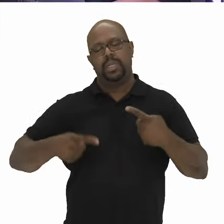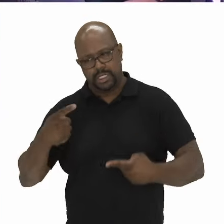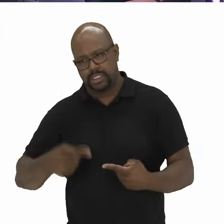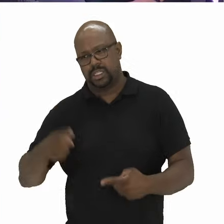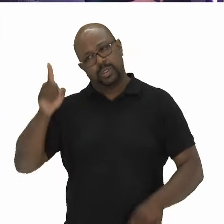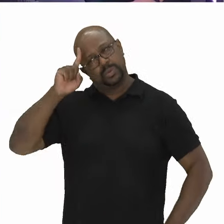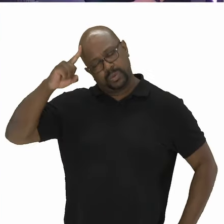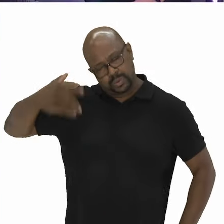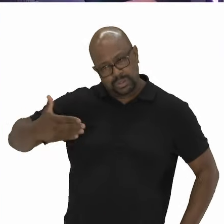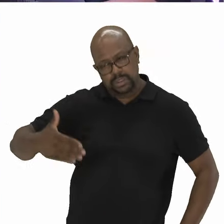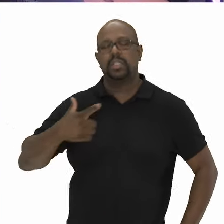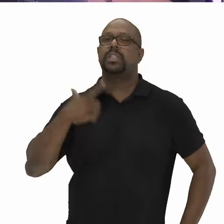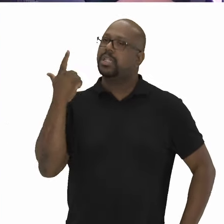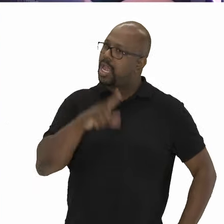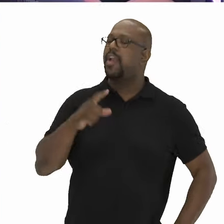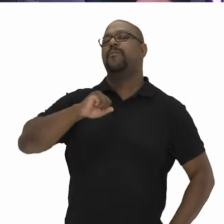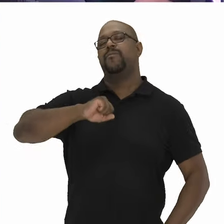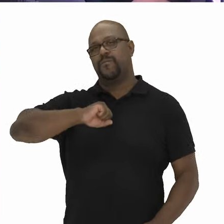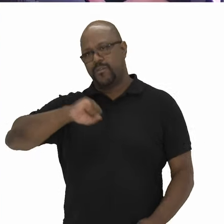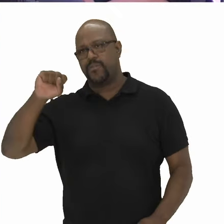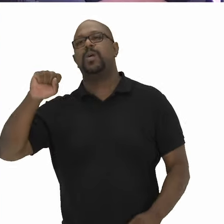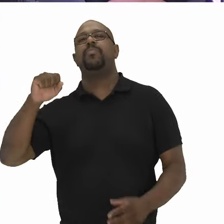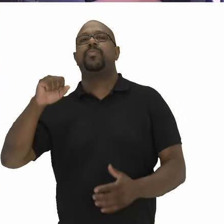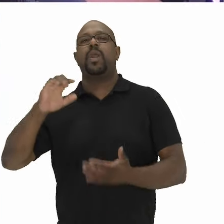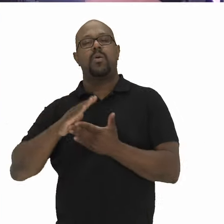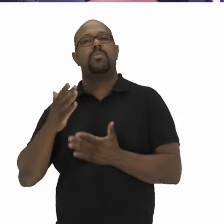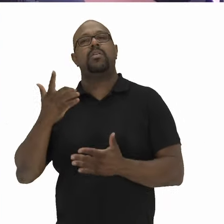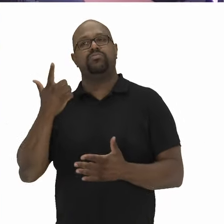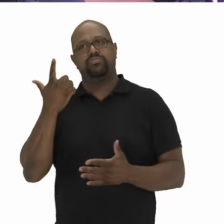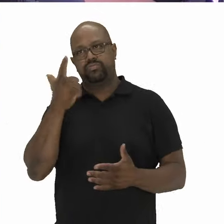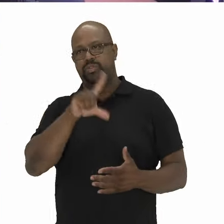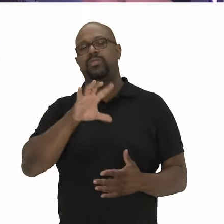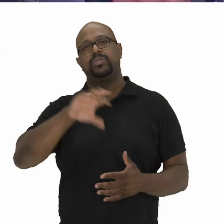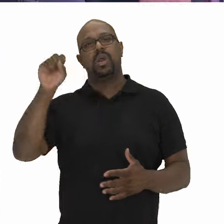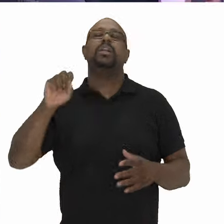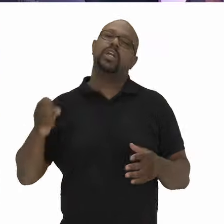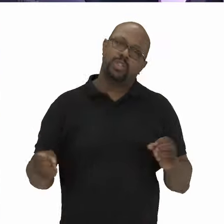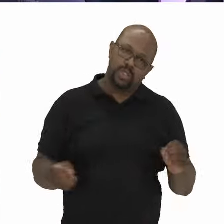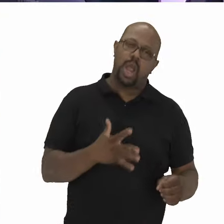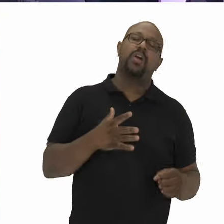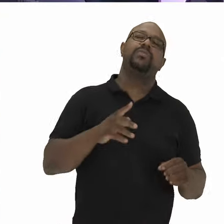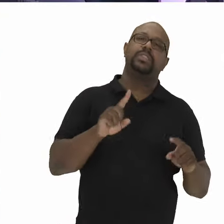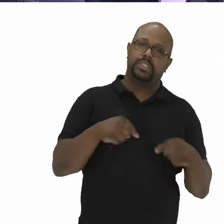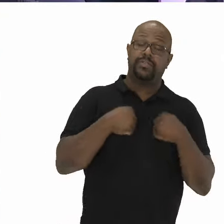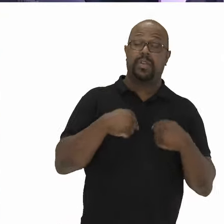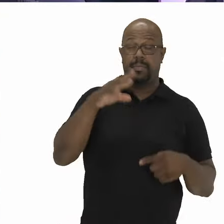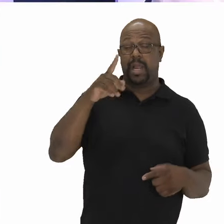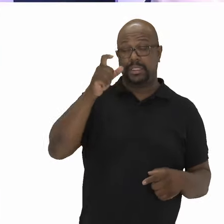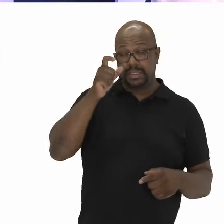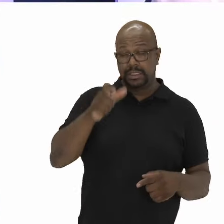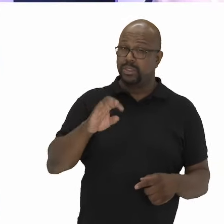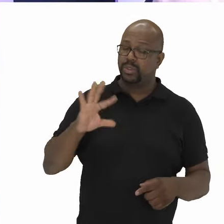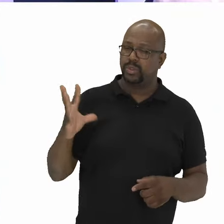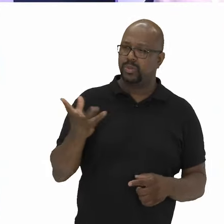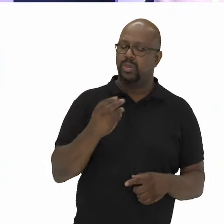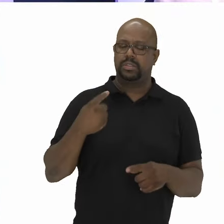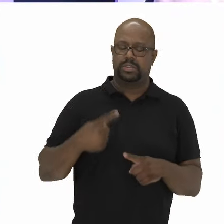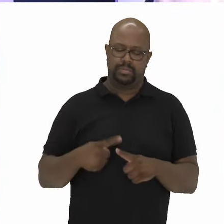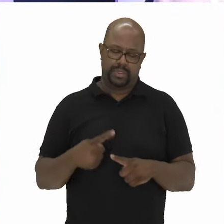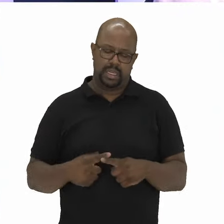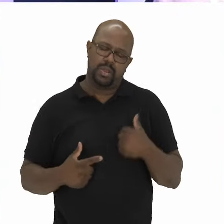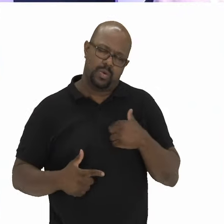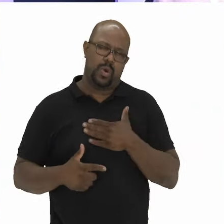política no cotidiano tem vitória e tem ainda novos desafios é a parte mais interessante